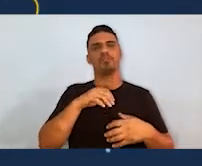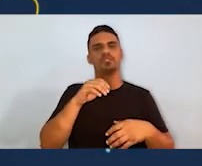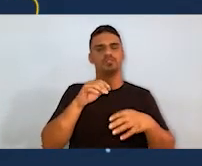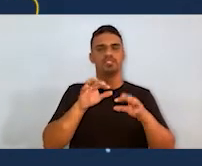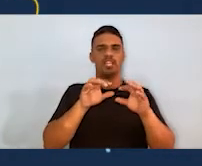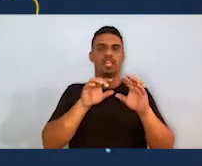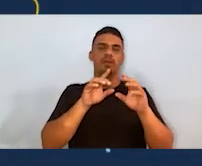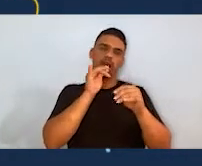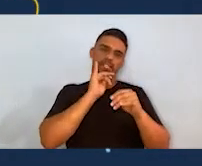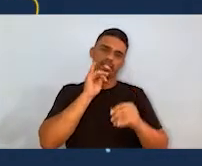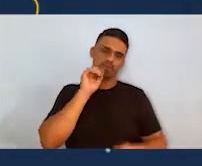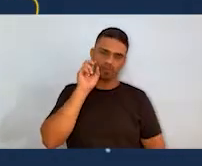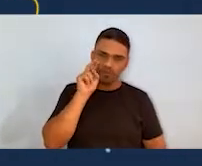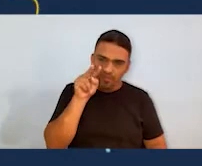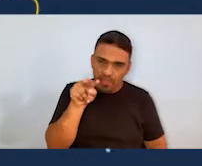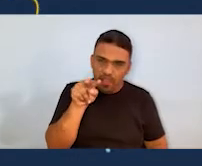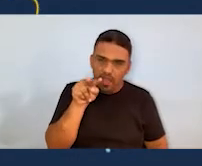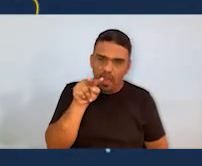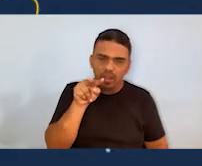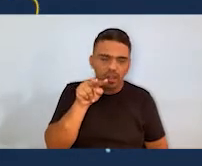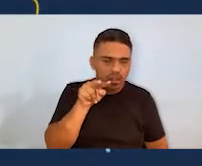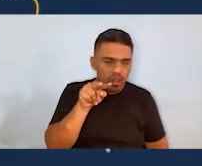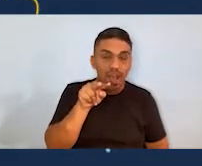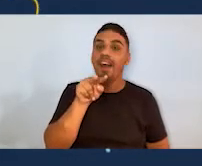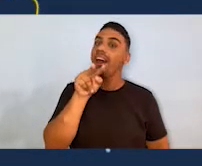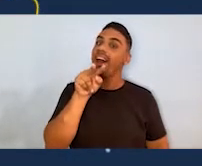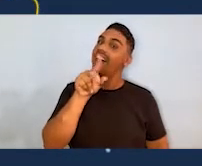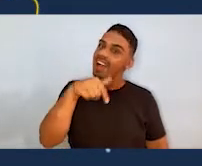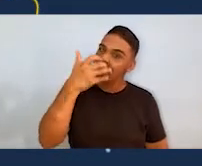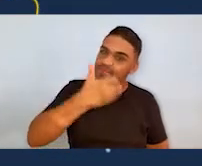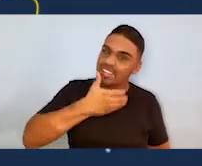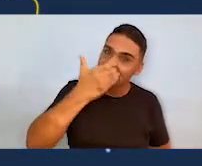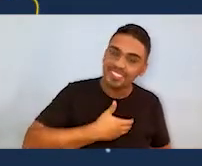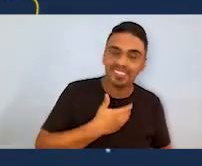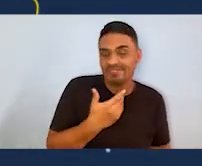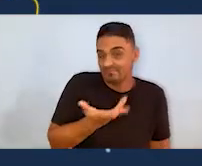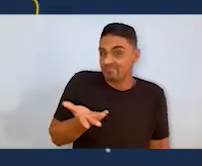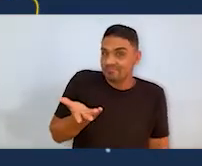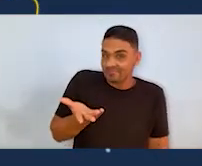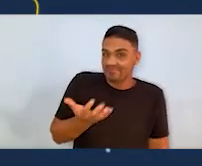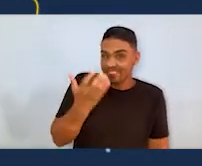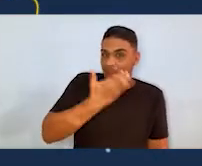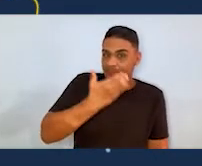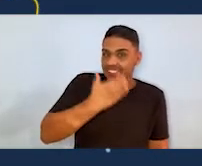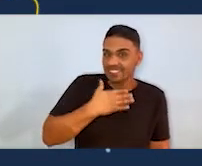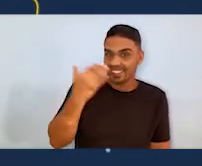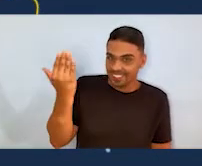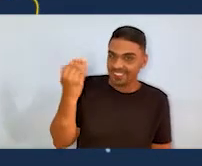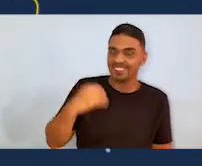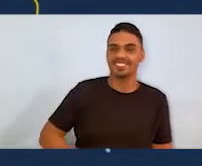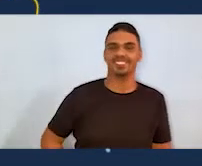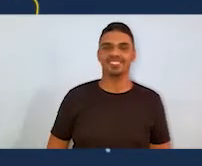de longe, vocês vão ver e falar, isso aqui é uma maçã. É uma maçã.